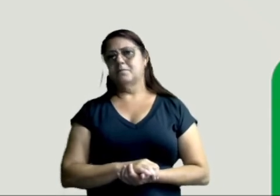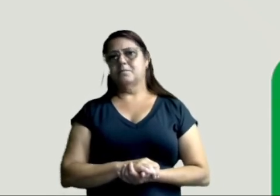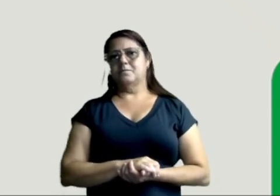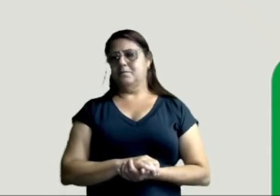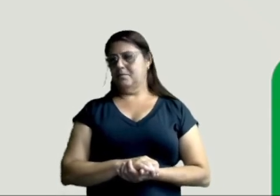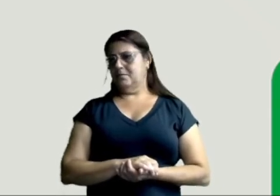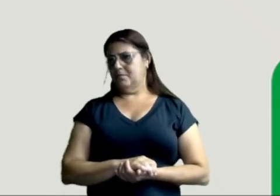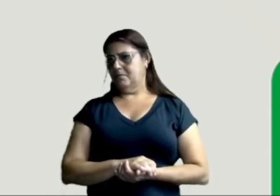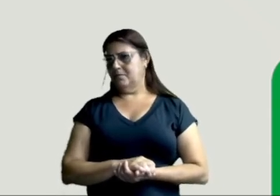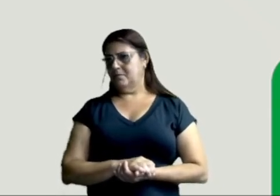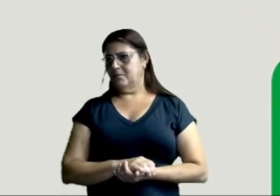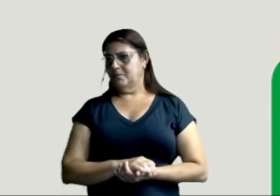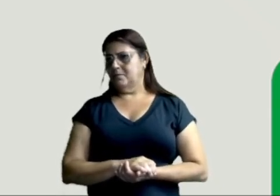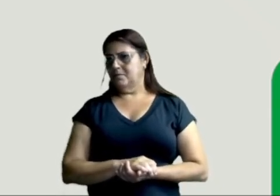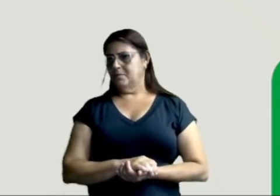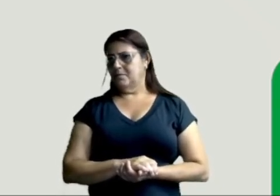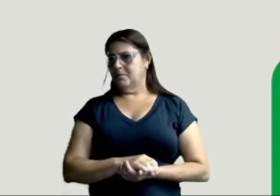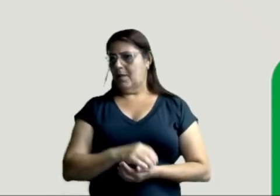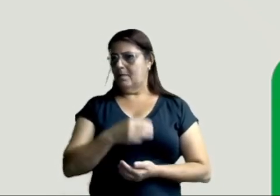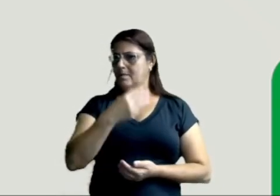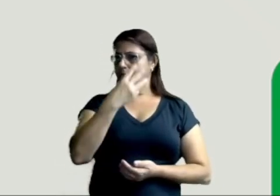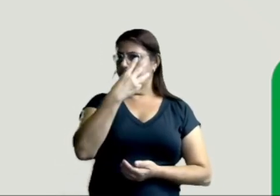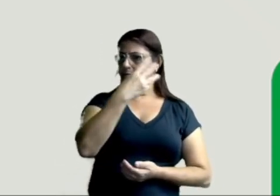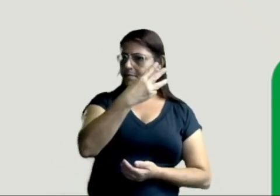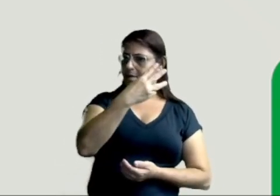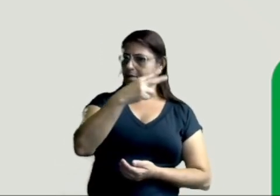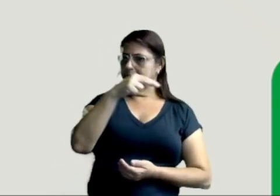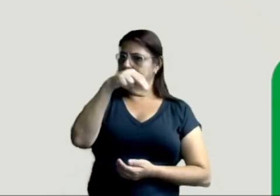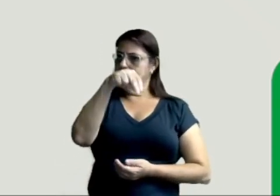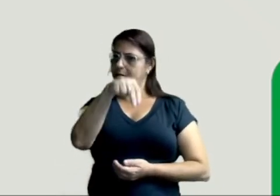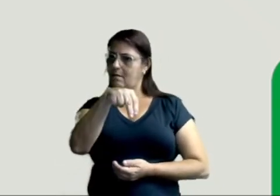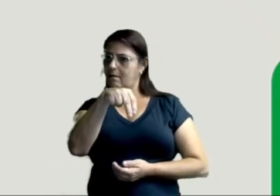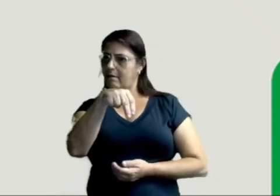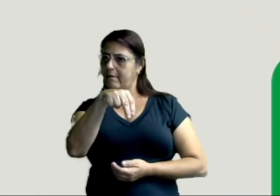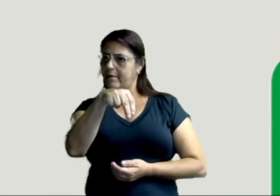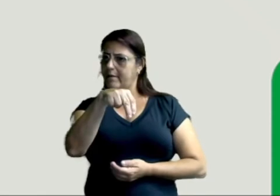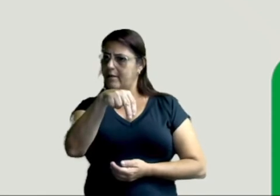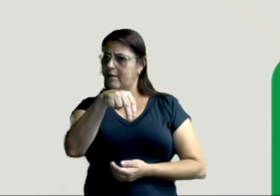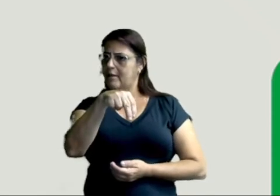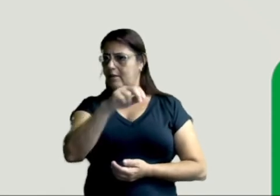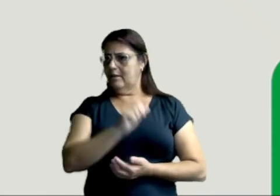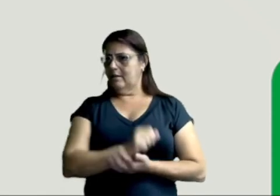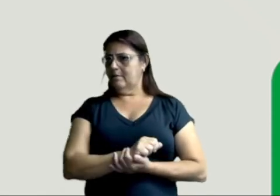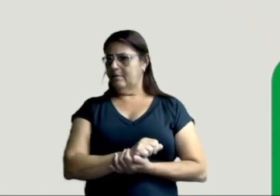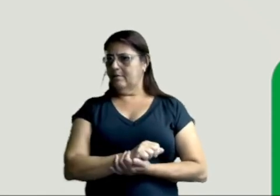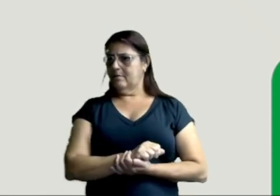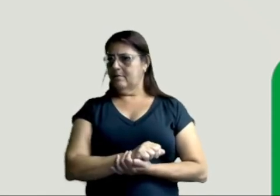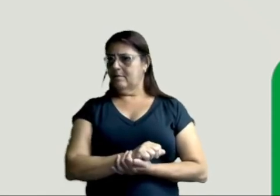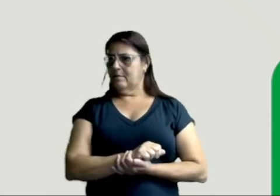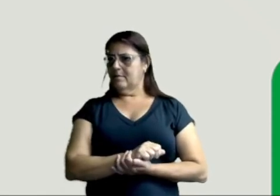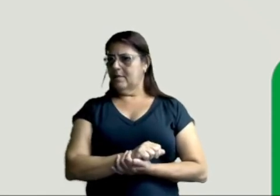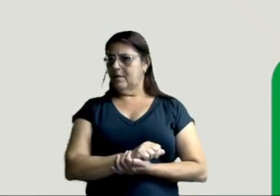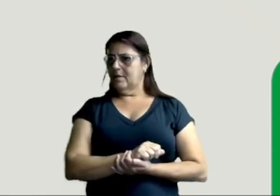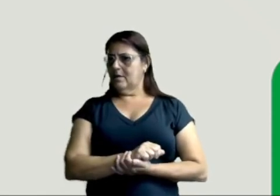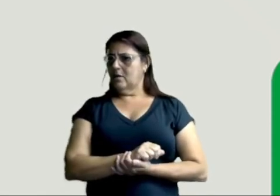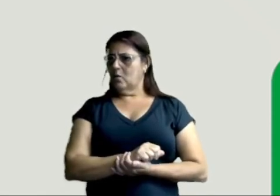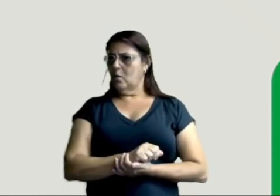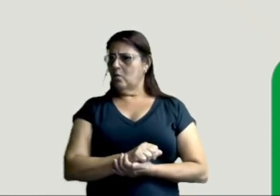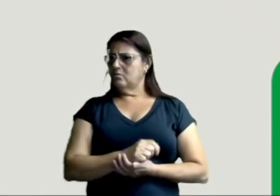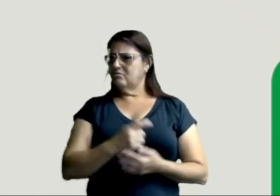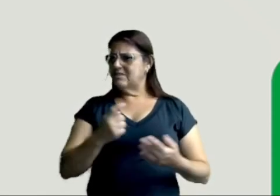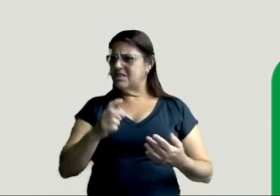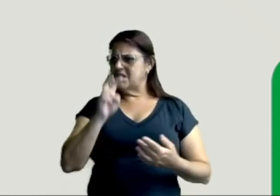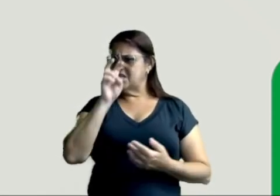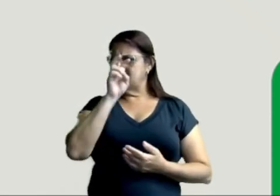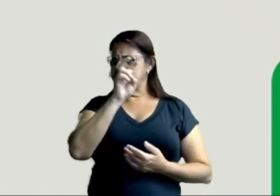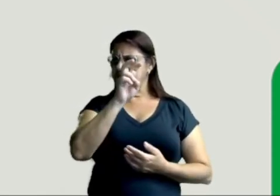5 menos 2? 3. Então, nesse caso 3, o vetor 5, ele